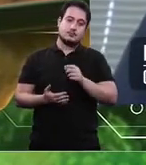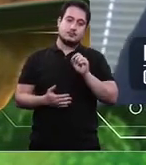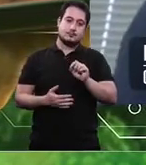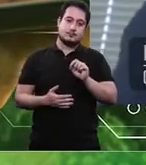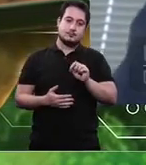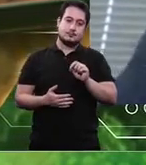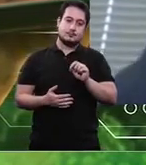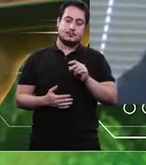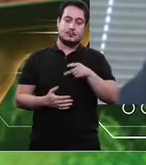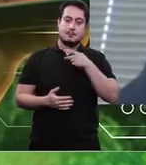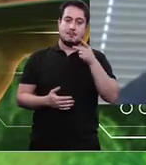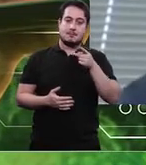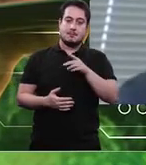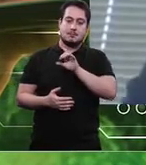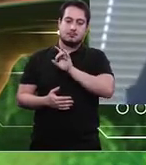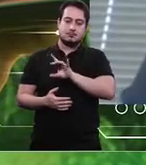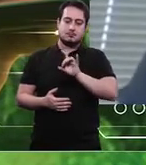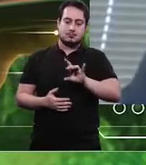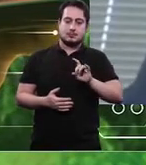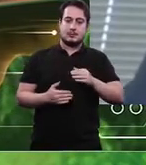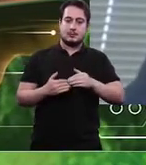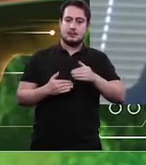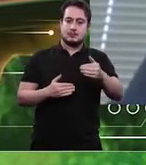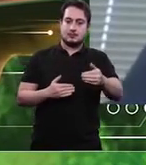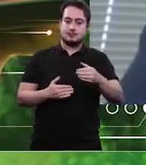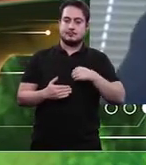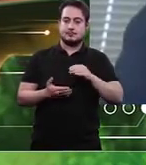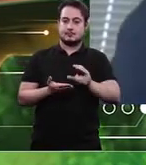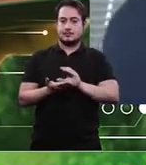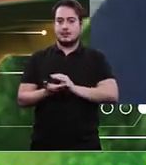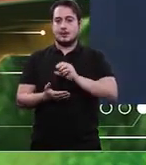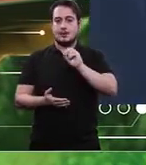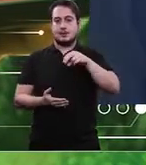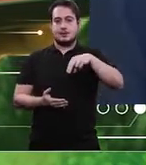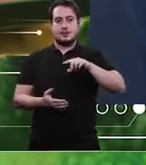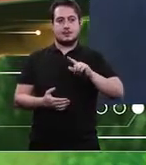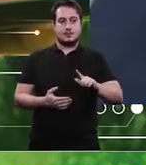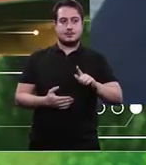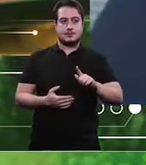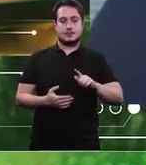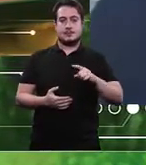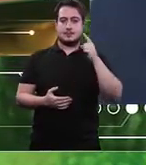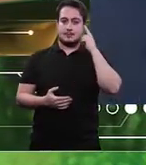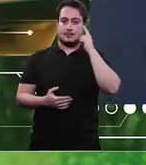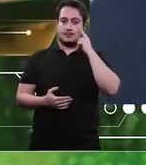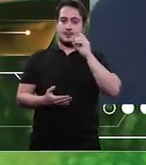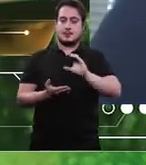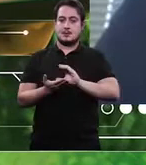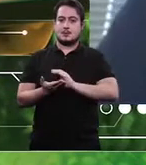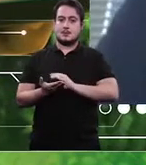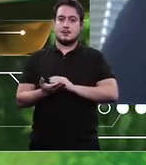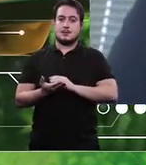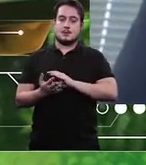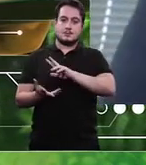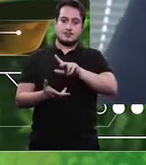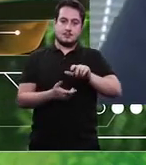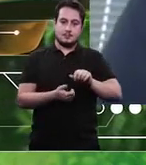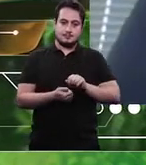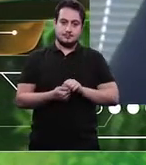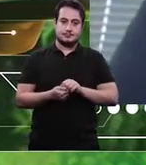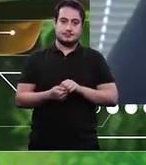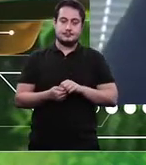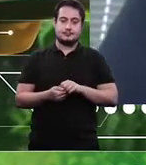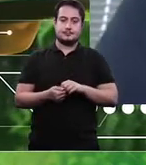falou em investimento, saindo um pouco dessa coisa do investimento das ONGs, mas pensando em investimento estrangeiro direto, que é uma pauta